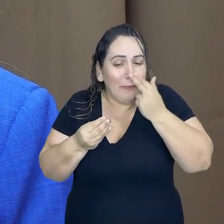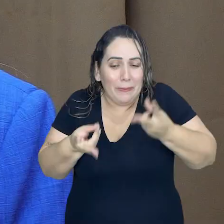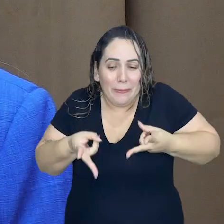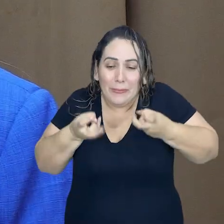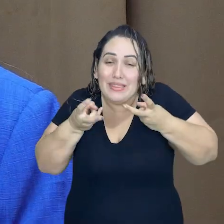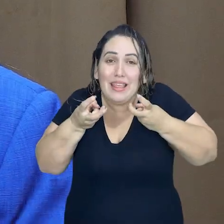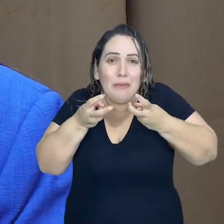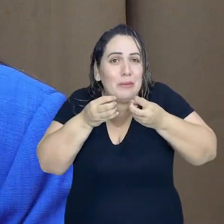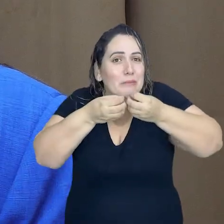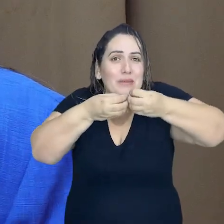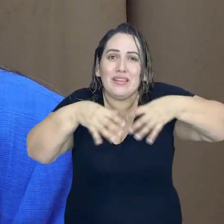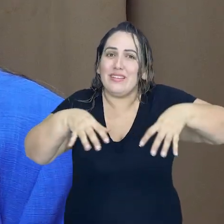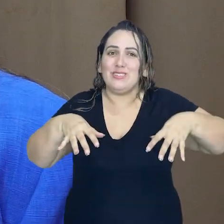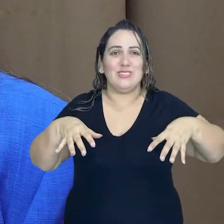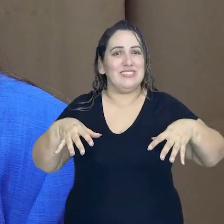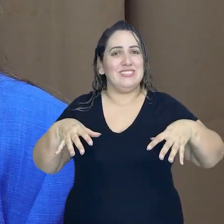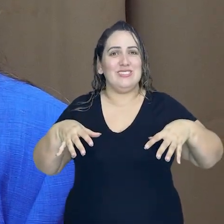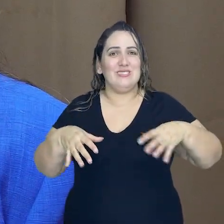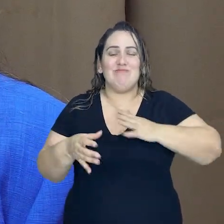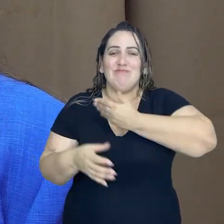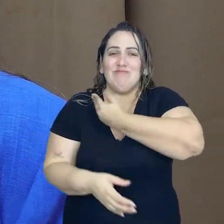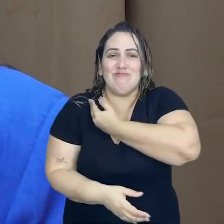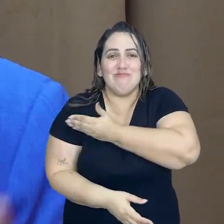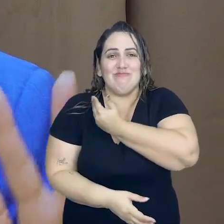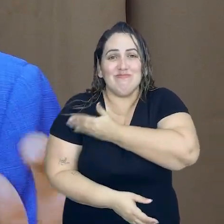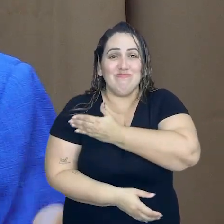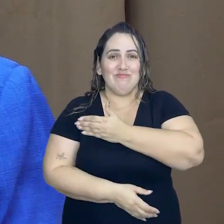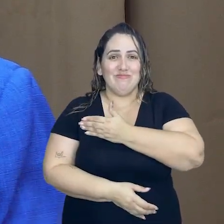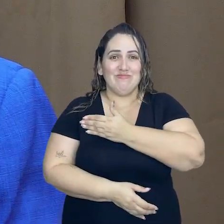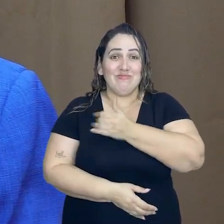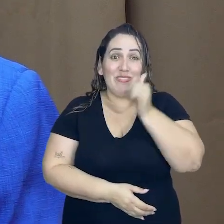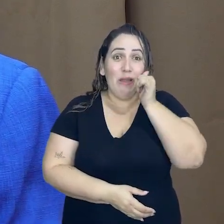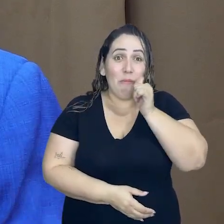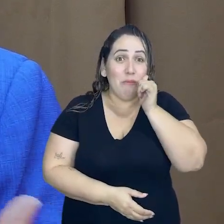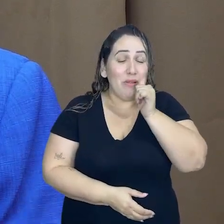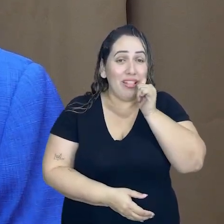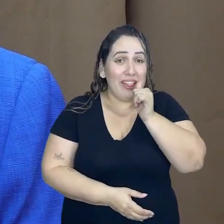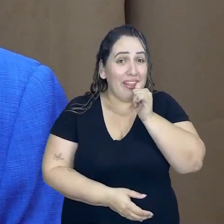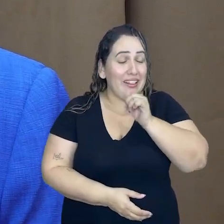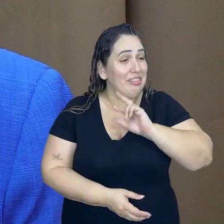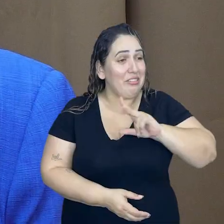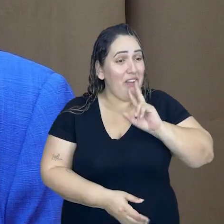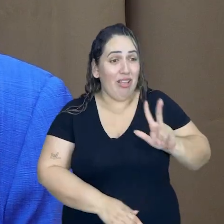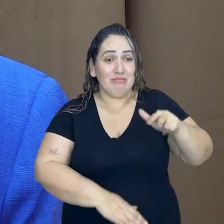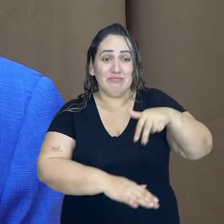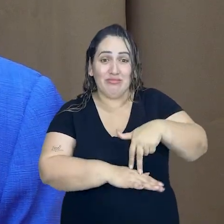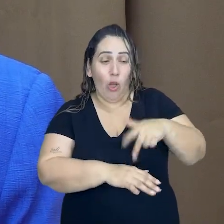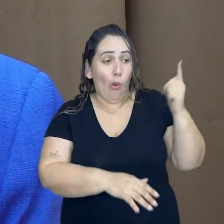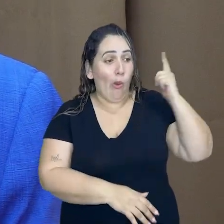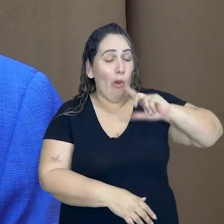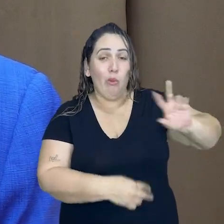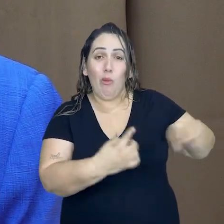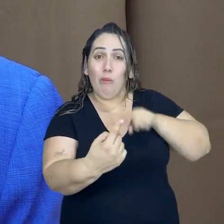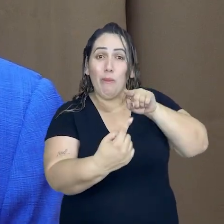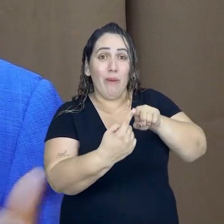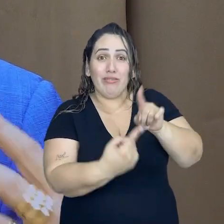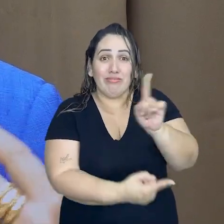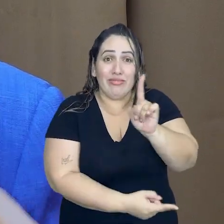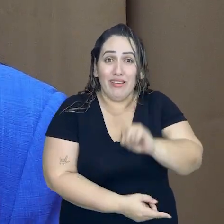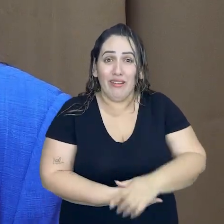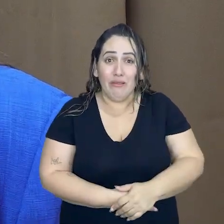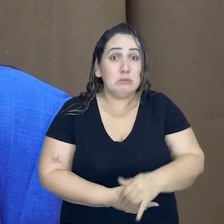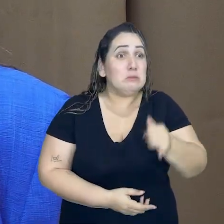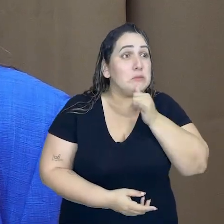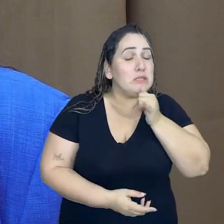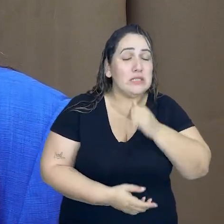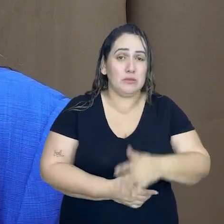esses critérios eles são eminentemente subjetivos. Exemplo, nós vamos distribuir para aquelas mulheres que